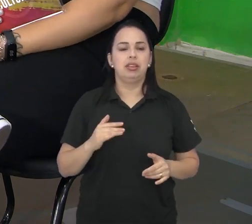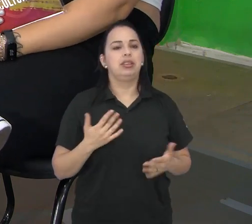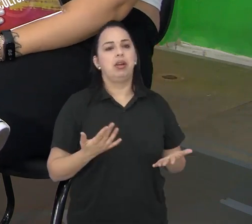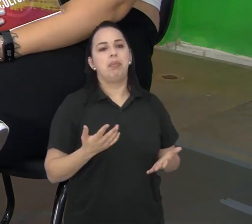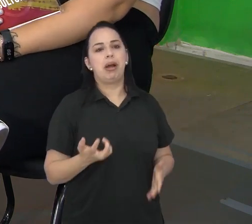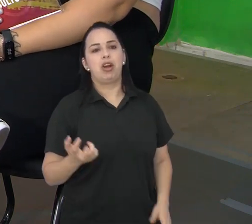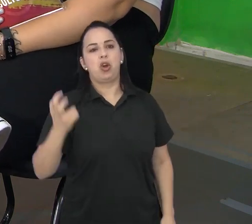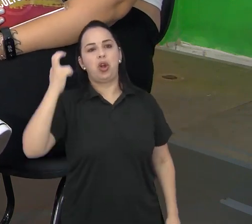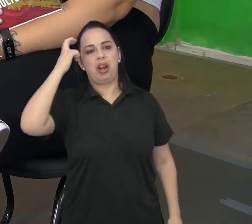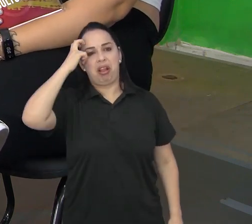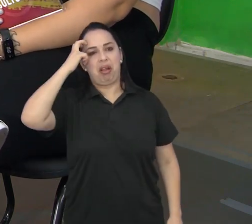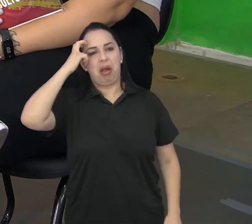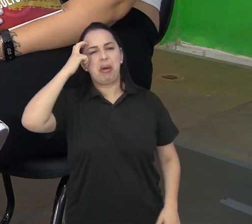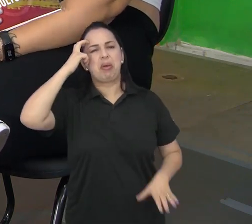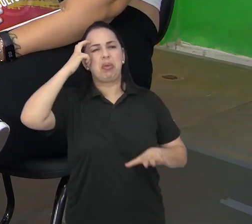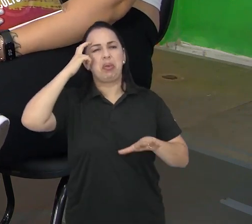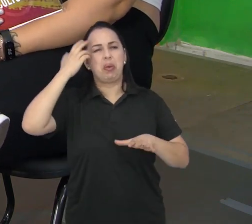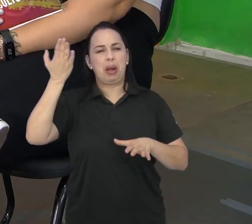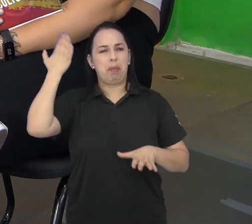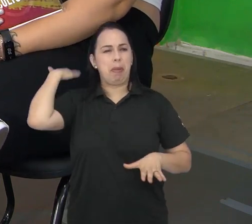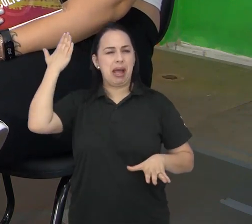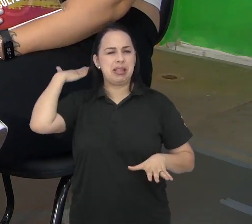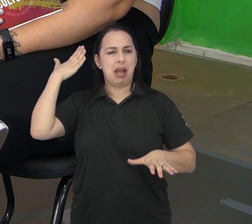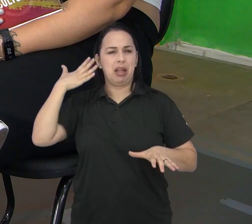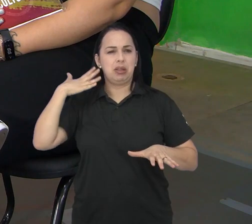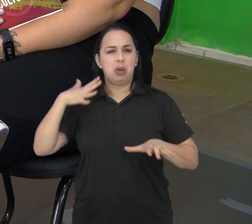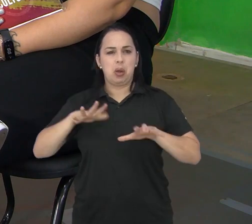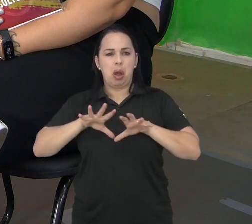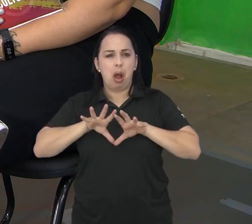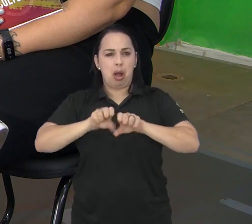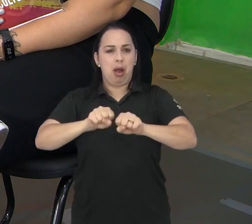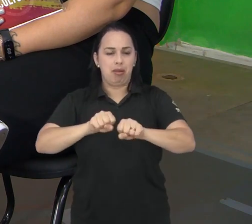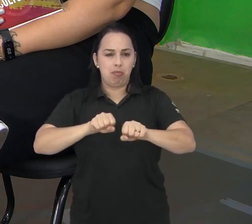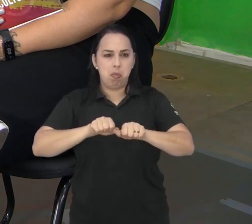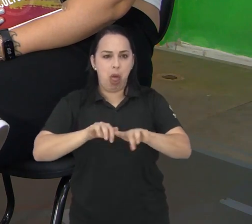essa cultura colonialista, né, imperialista, às vezes eles